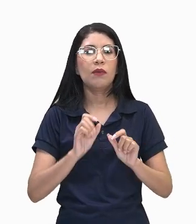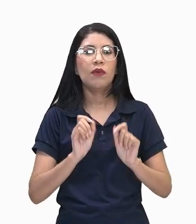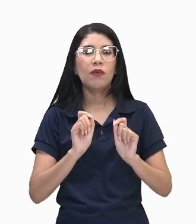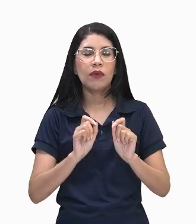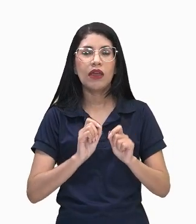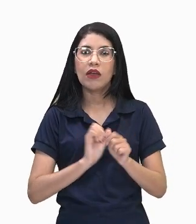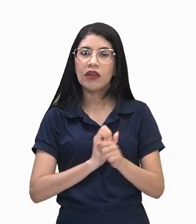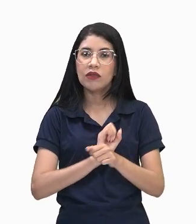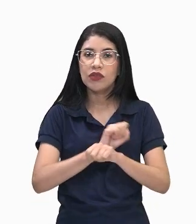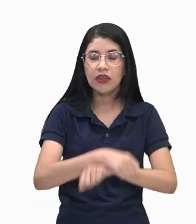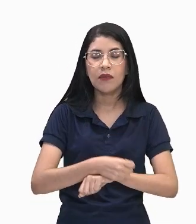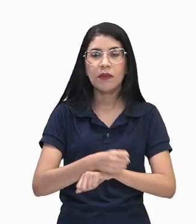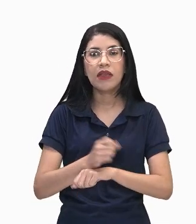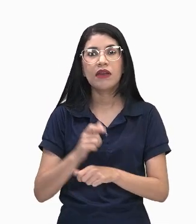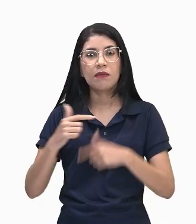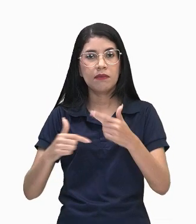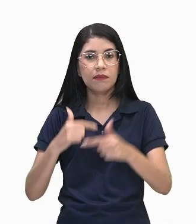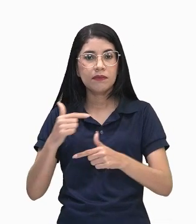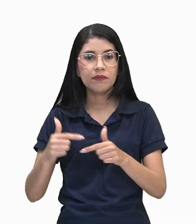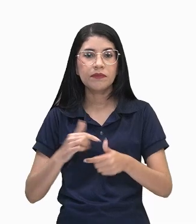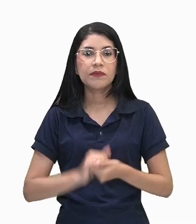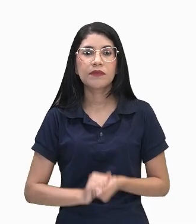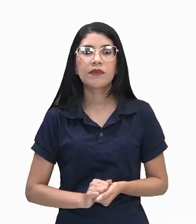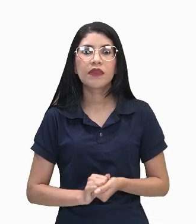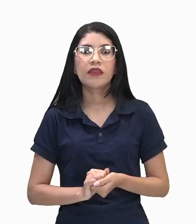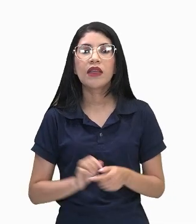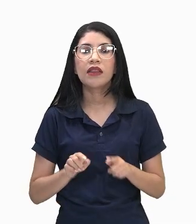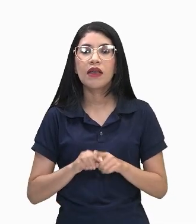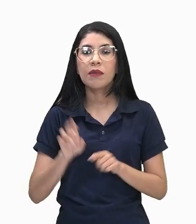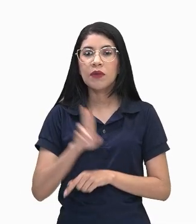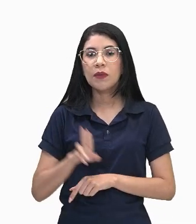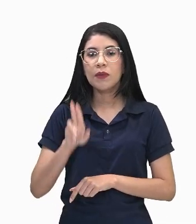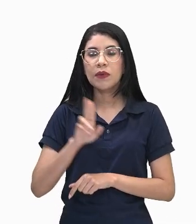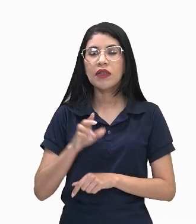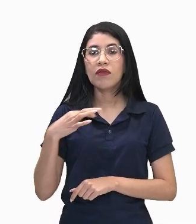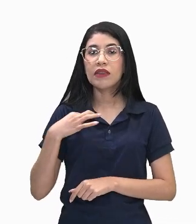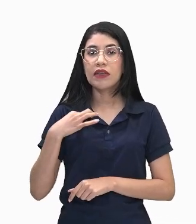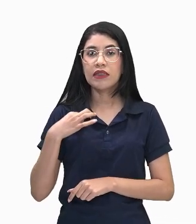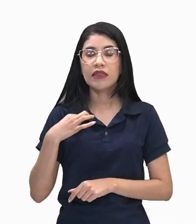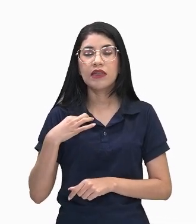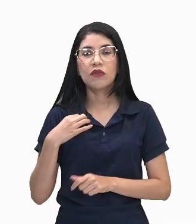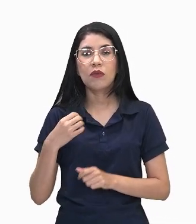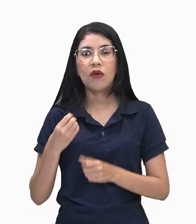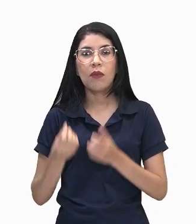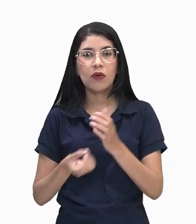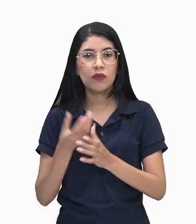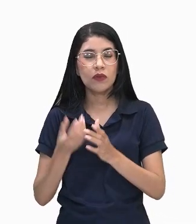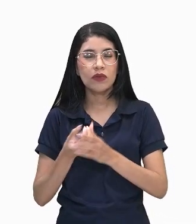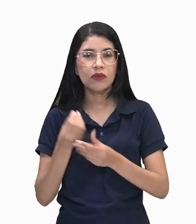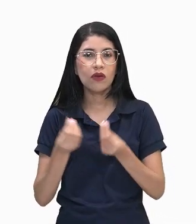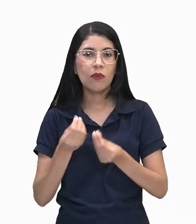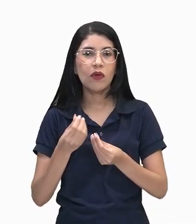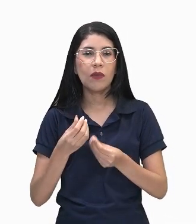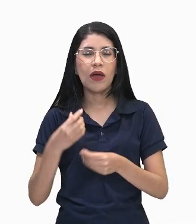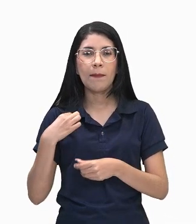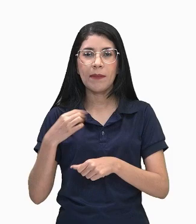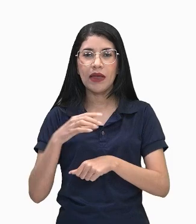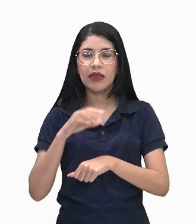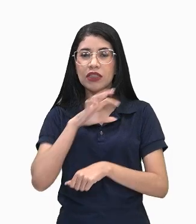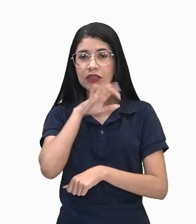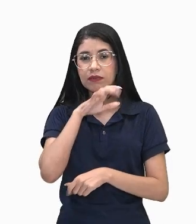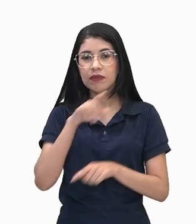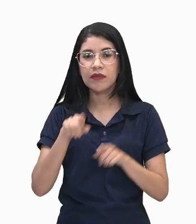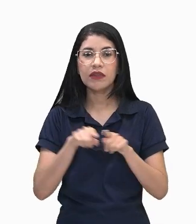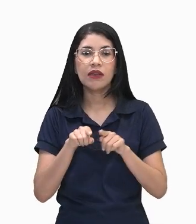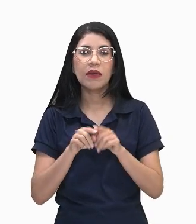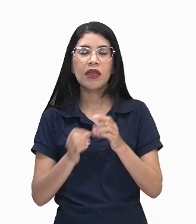a criação de técnicas de tecelagem, utilizando couro de animais. Houve as primeiras construções de moradias e